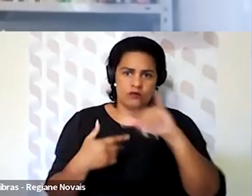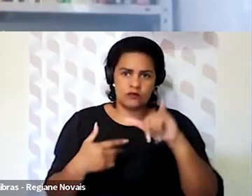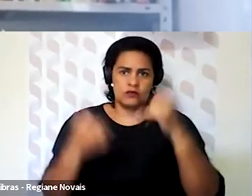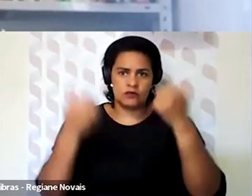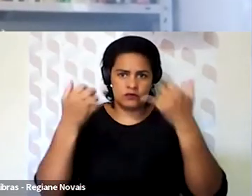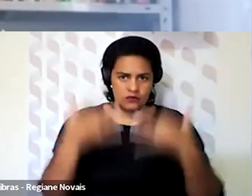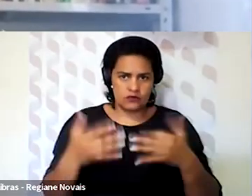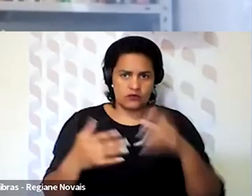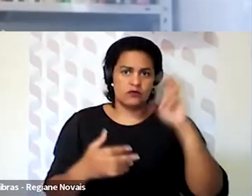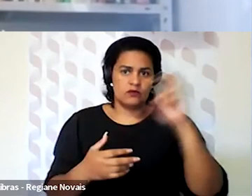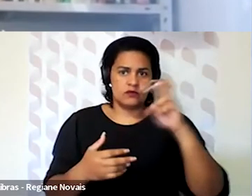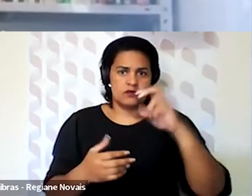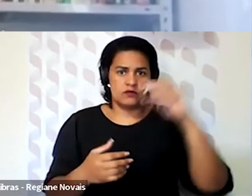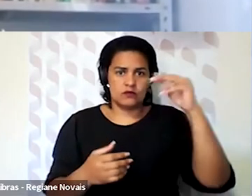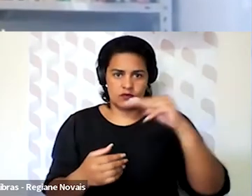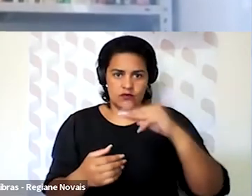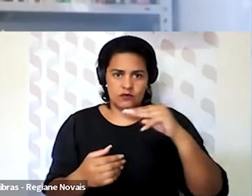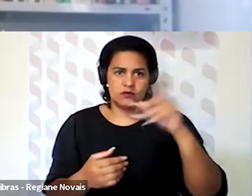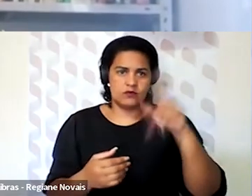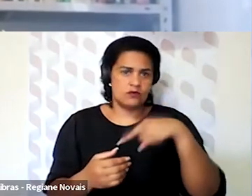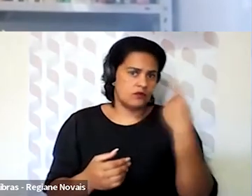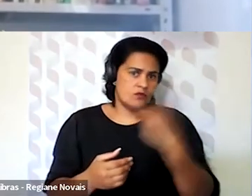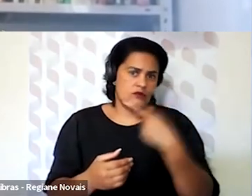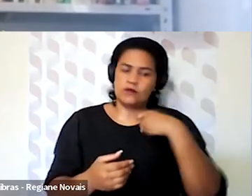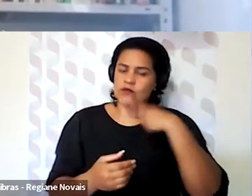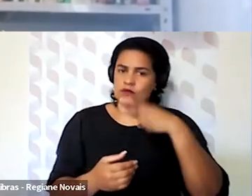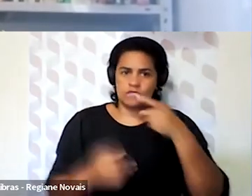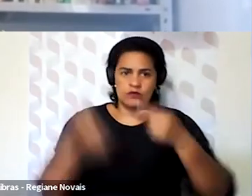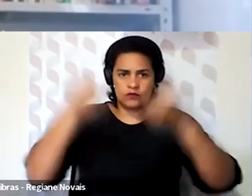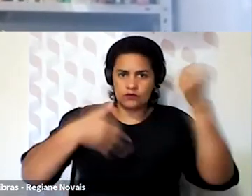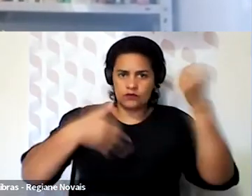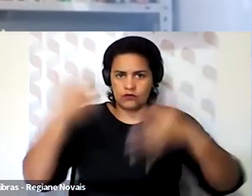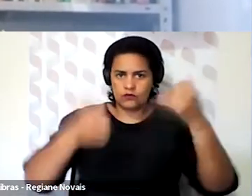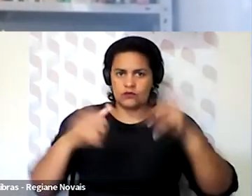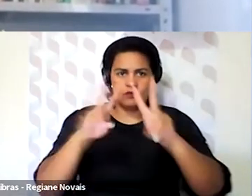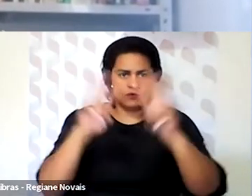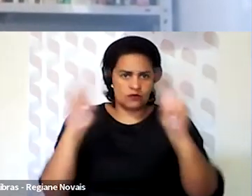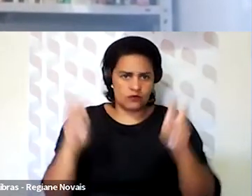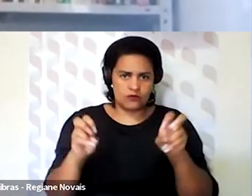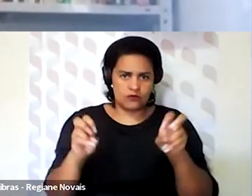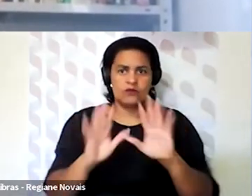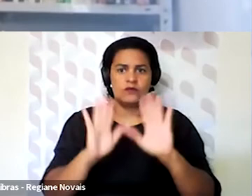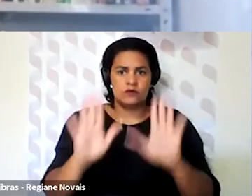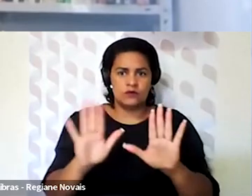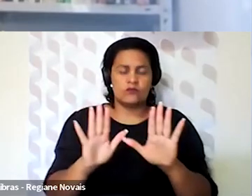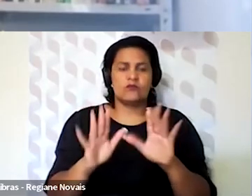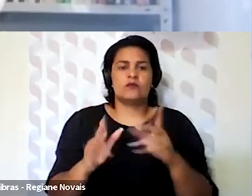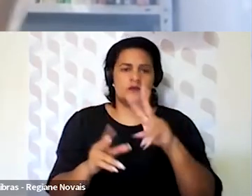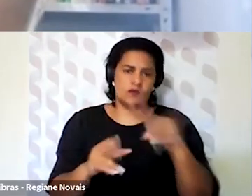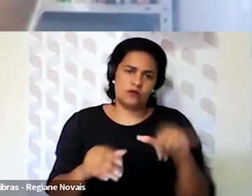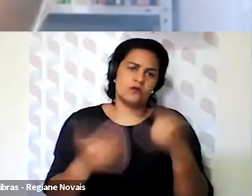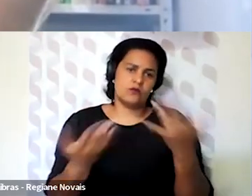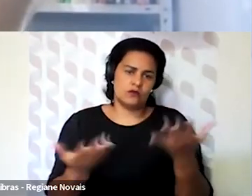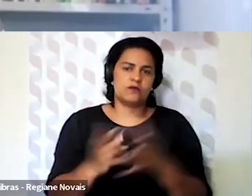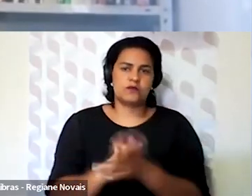gente nem chegar perto da complexidade do que está em questão. Então, sem mais delongas, entre o